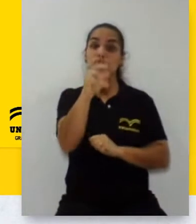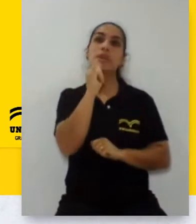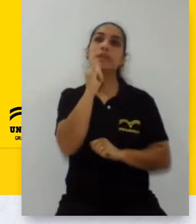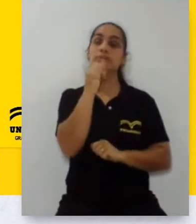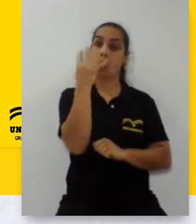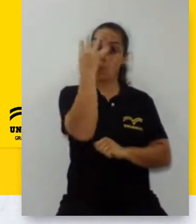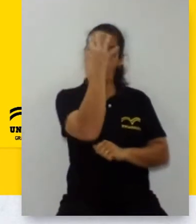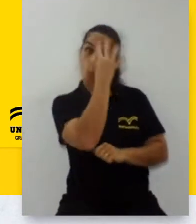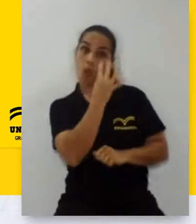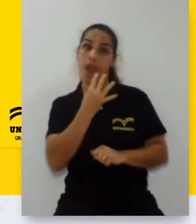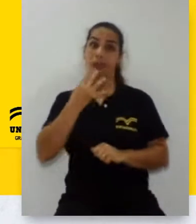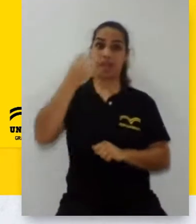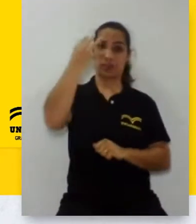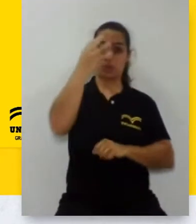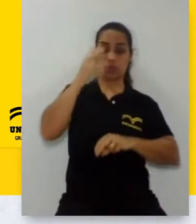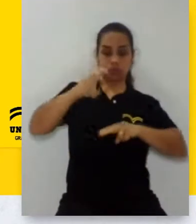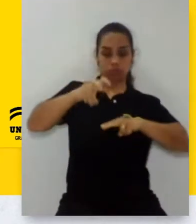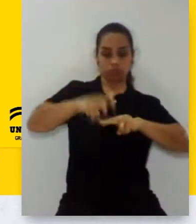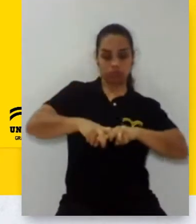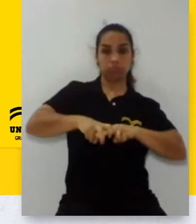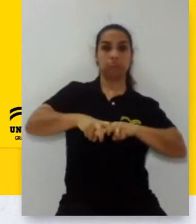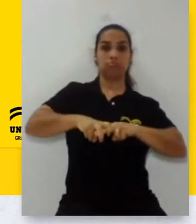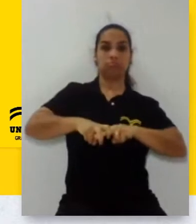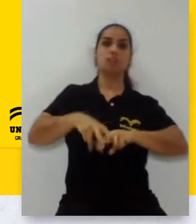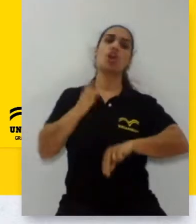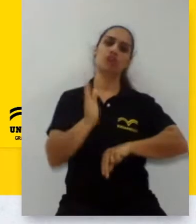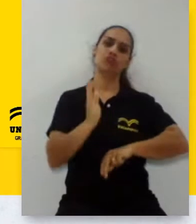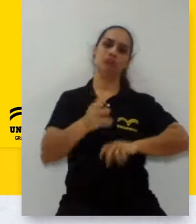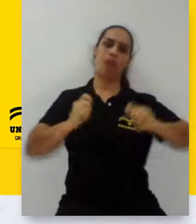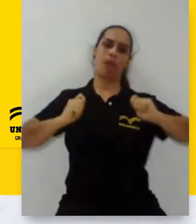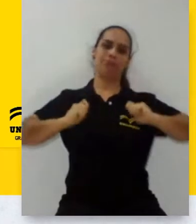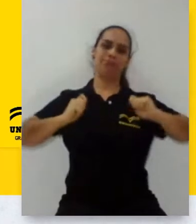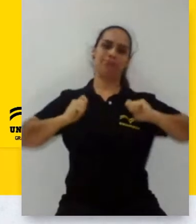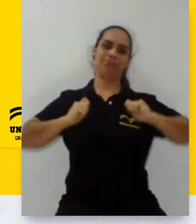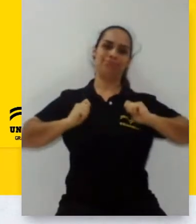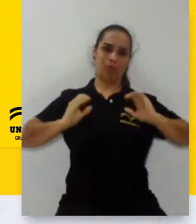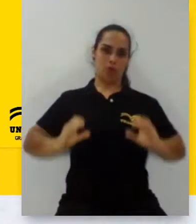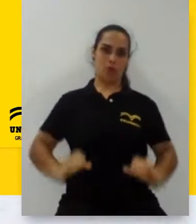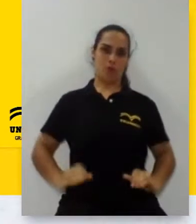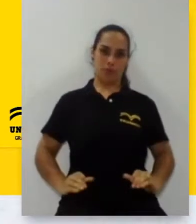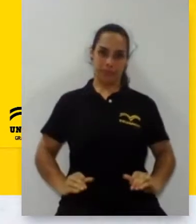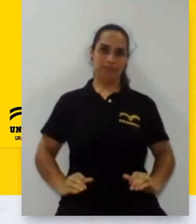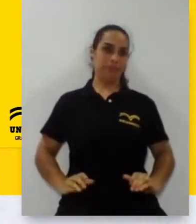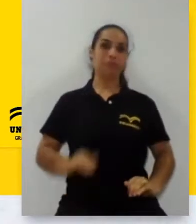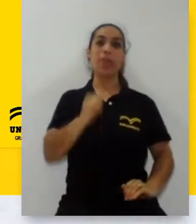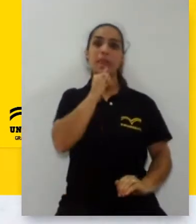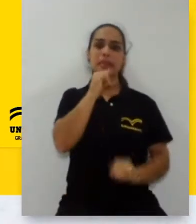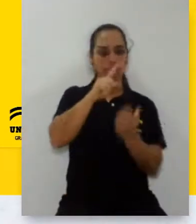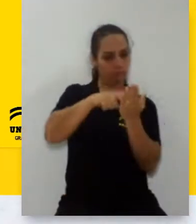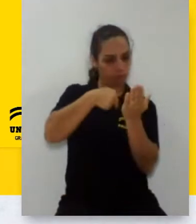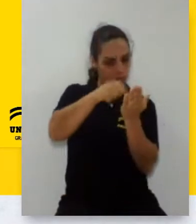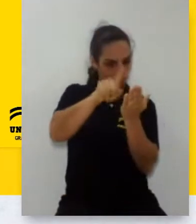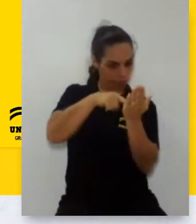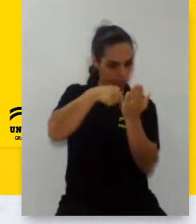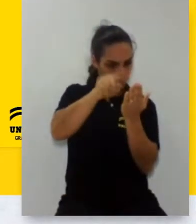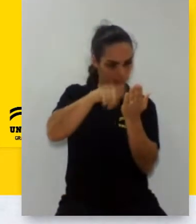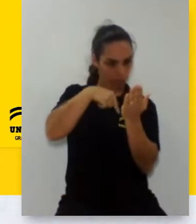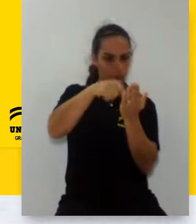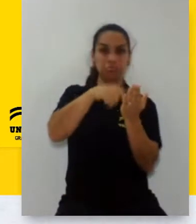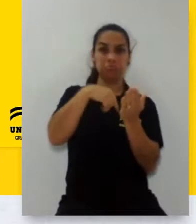do seu dia em frente a uma tela, seja ela qual for, TV, tablet, smartphone, é comportamento